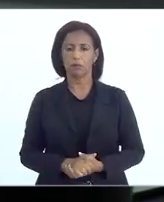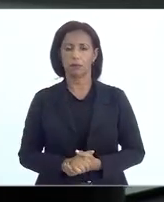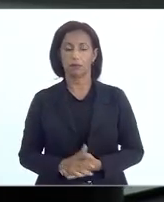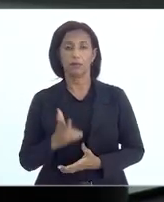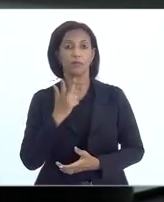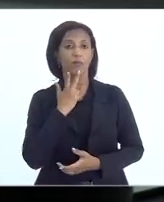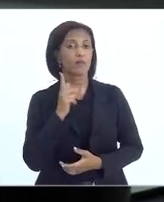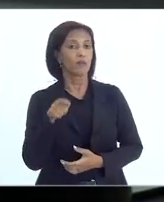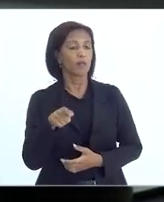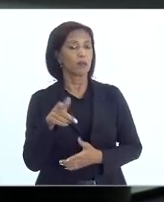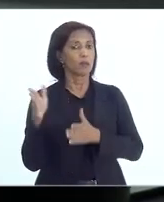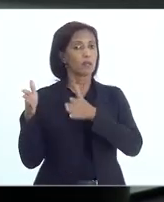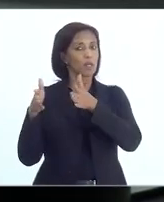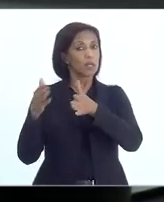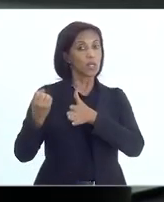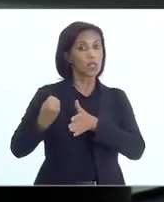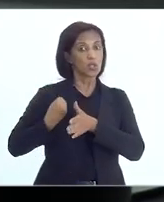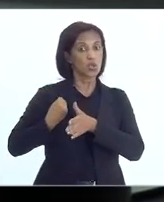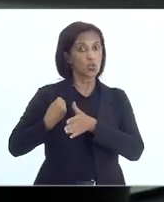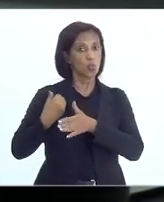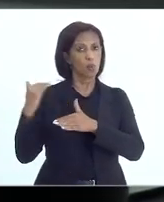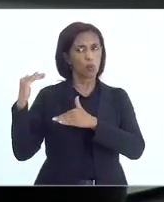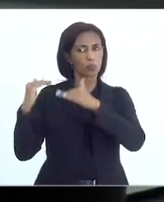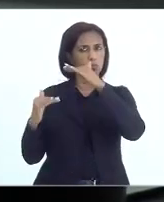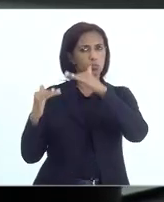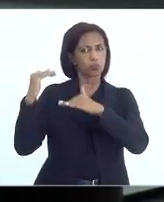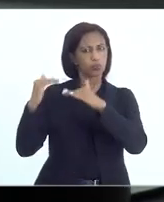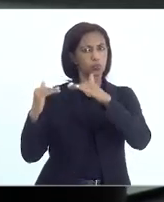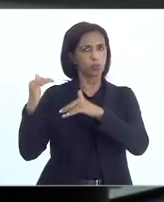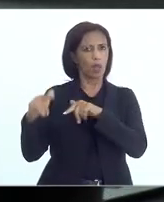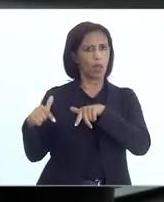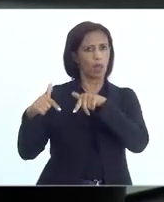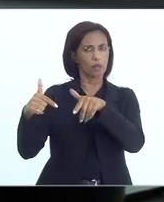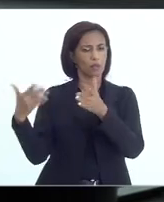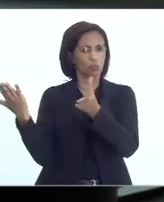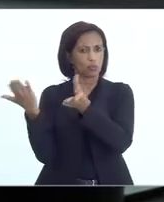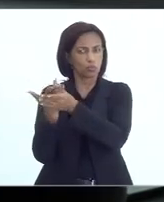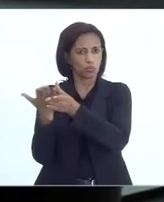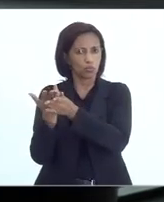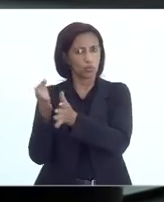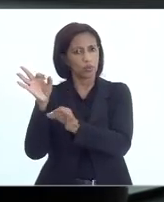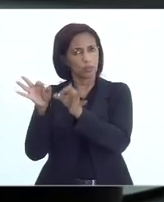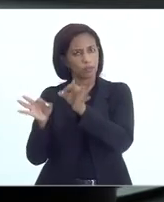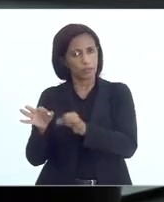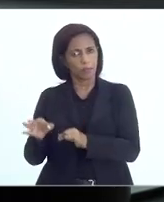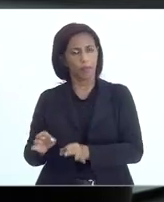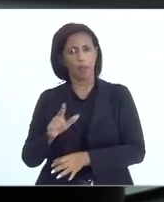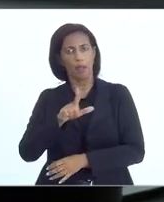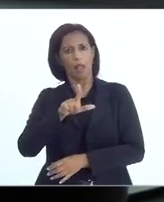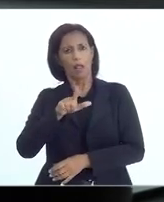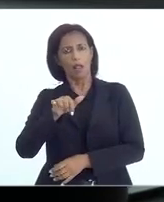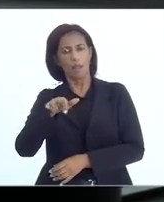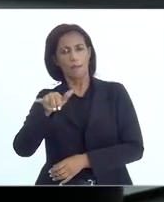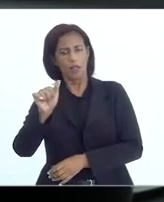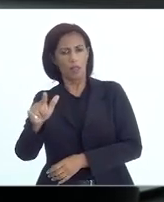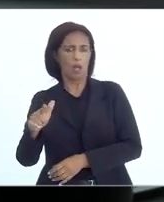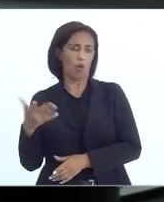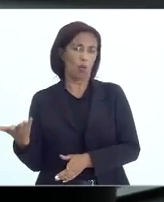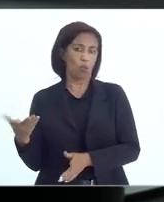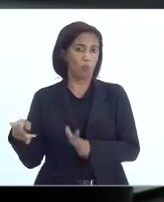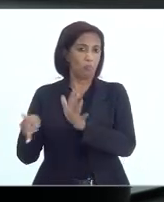dizendo que esse esse número ele é flutuante devido às ações judiciais de caráter liminar ou